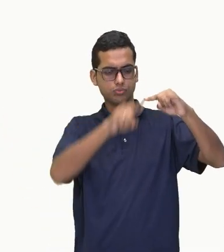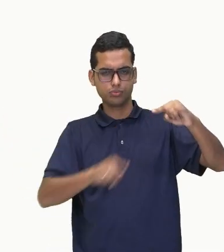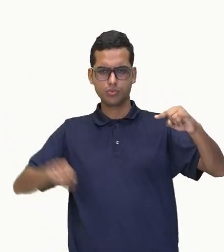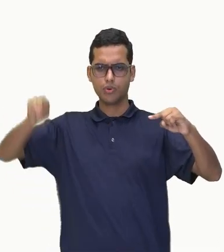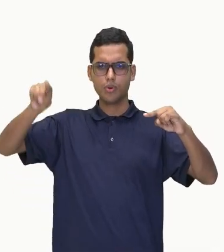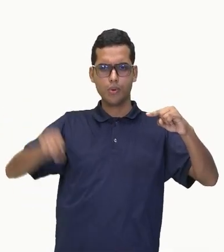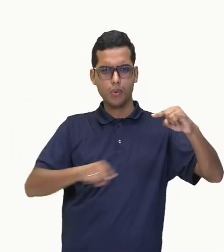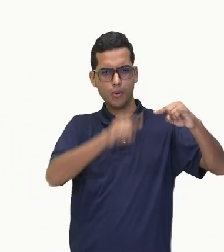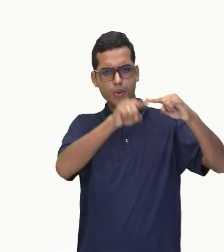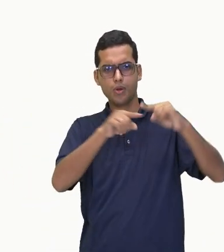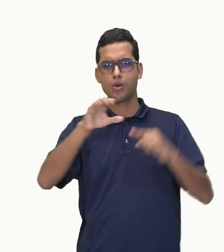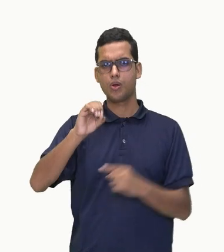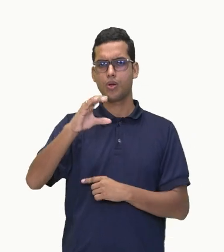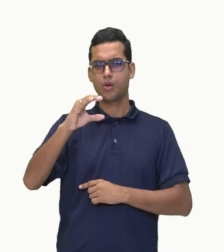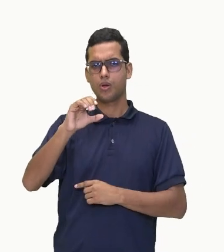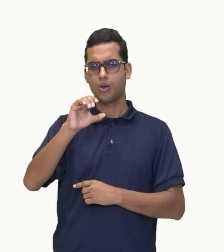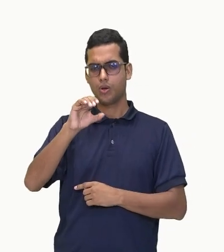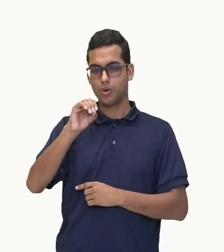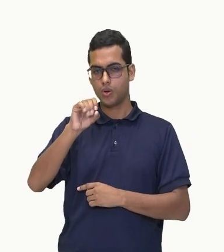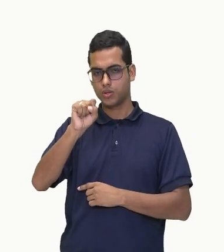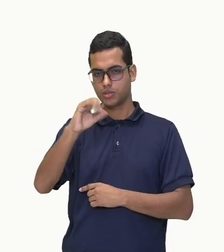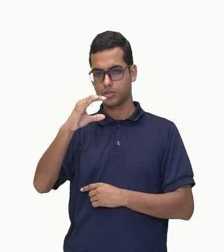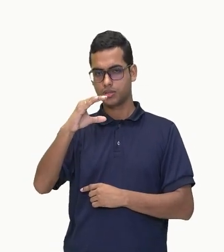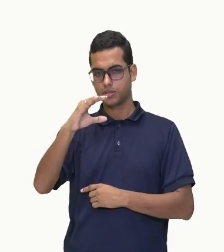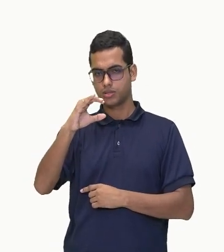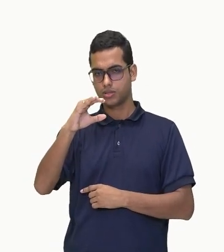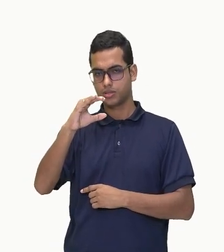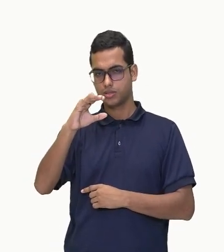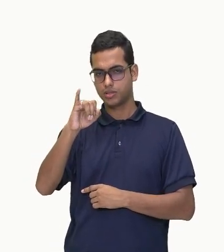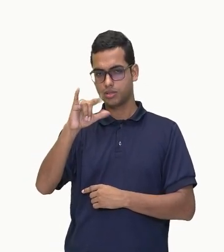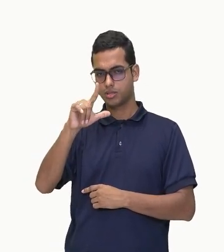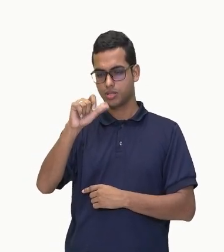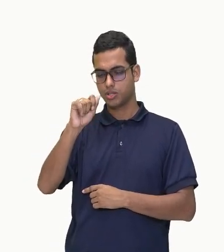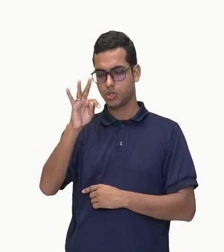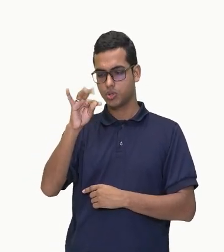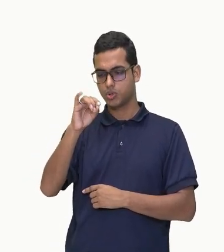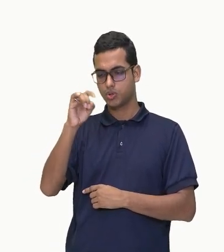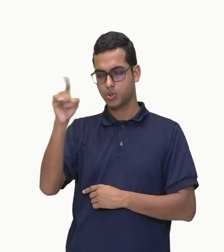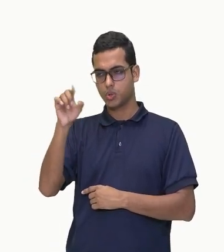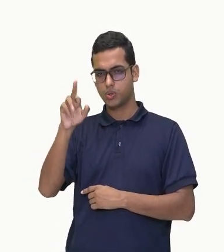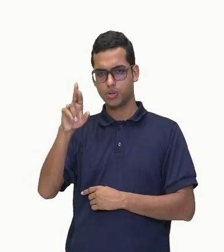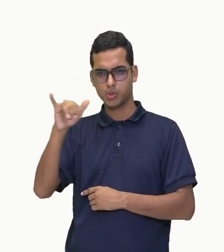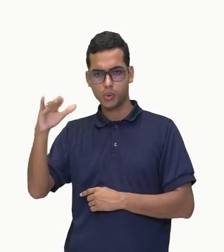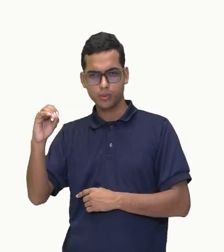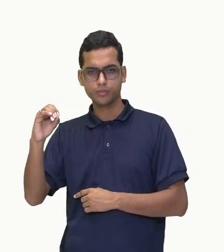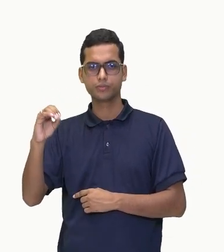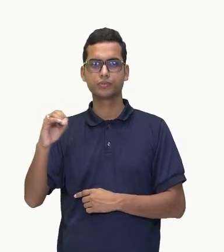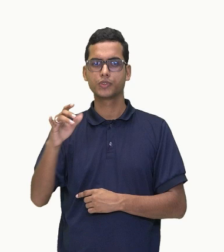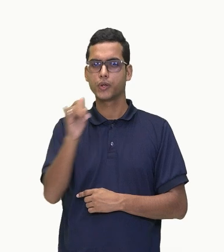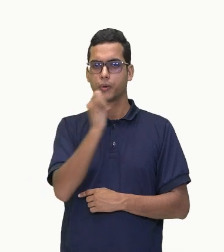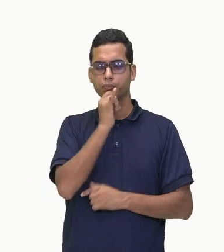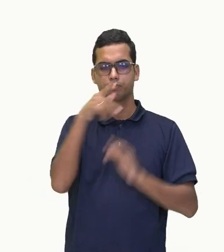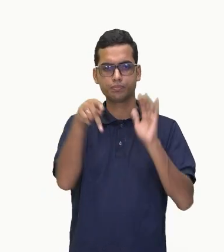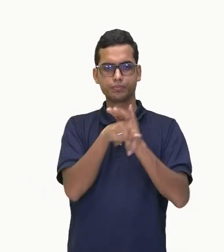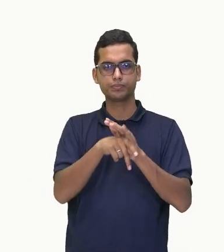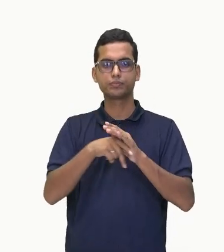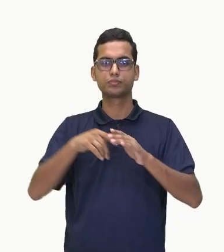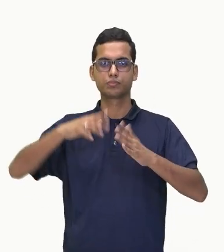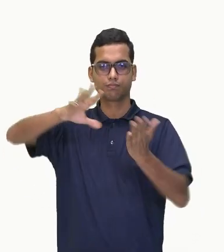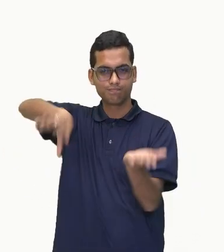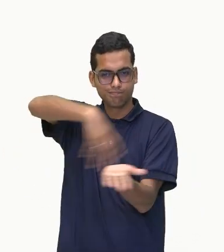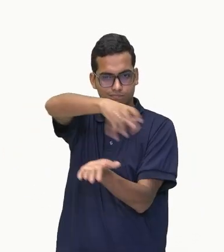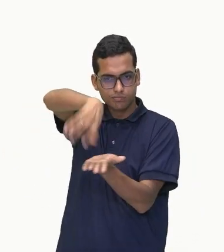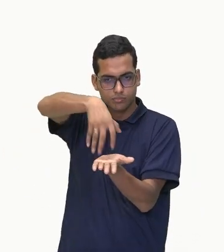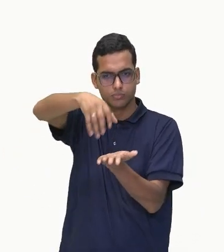Logo, ele é um movimento oscilatório, como, por exemplo, um balanço no parque. Neste caso aí,